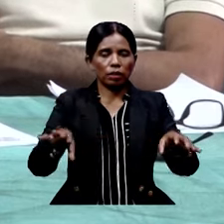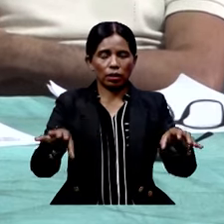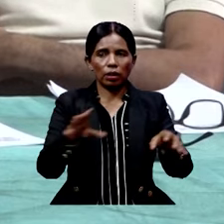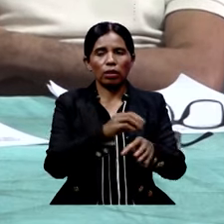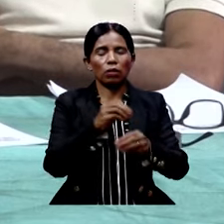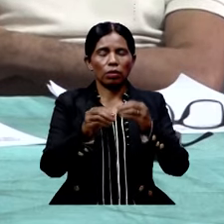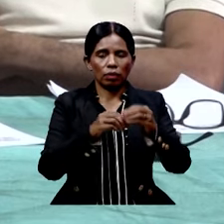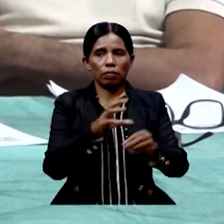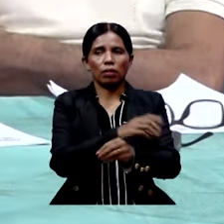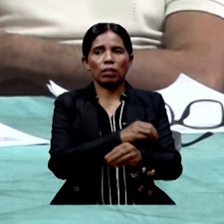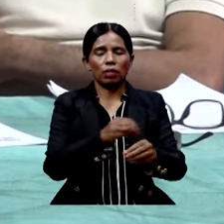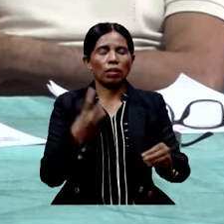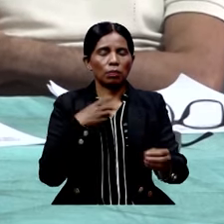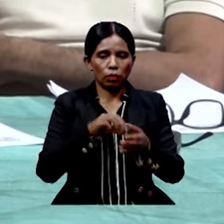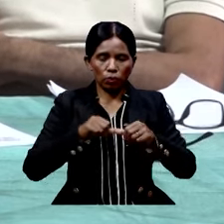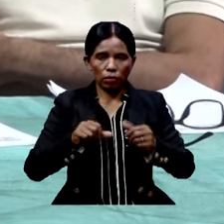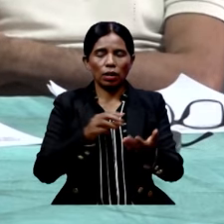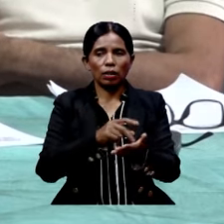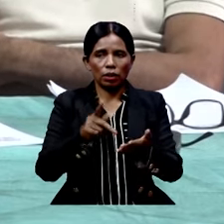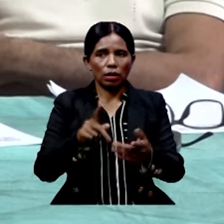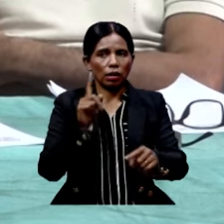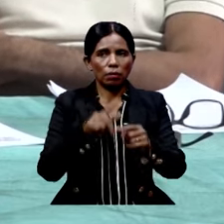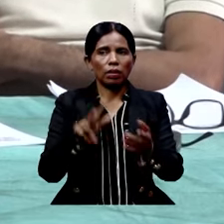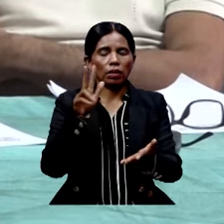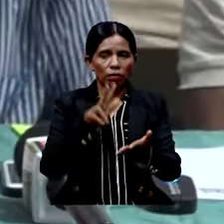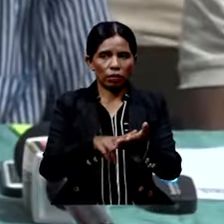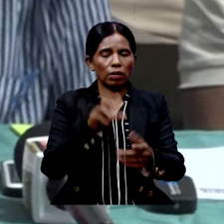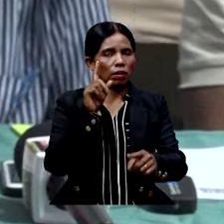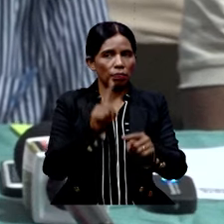asine dakarik, kami khusu parlemen atau labele ratifika para labele vigor.